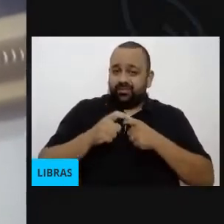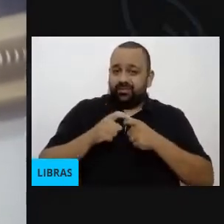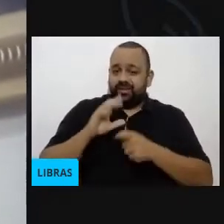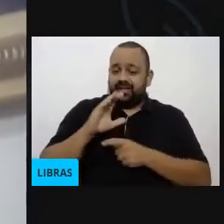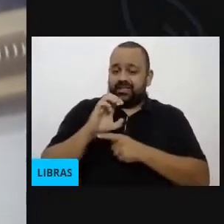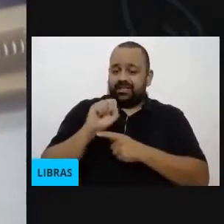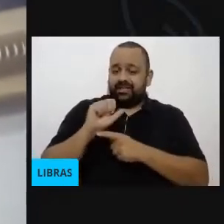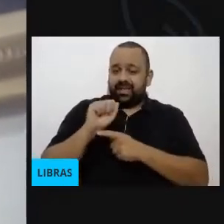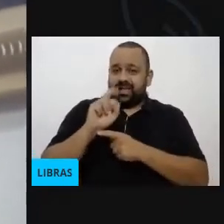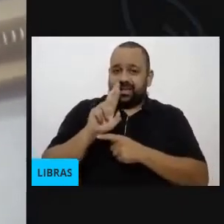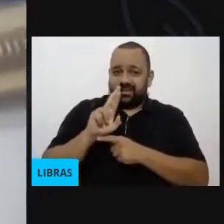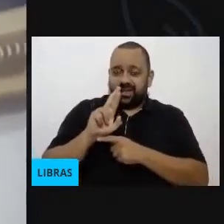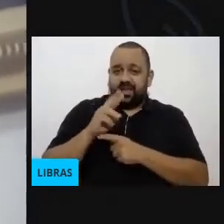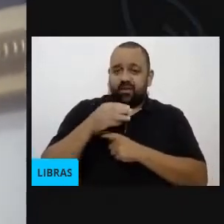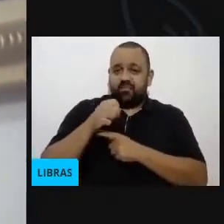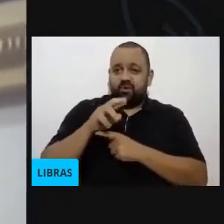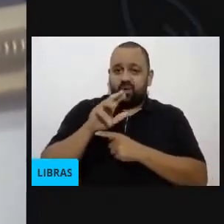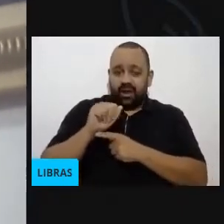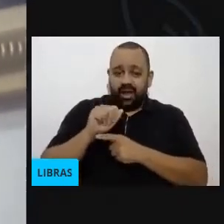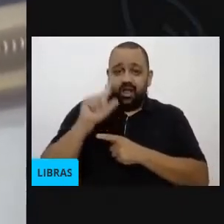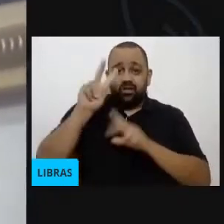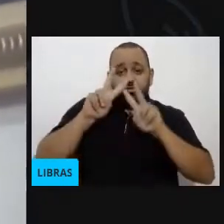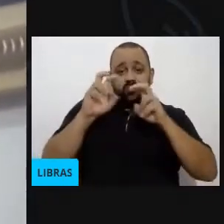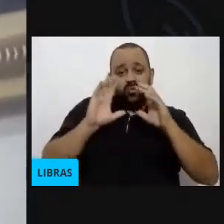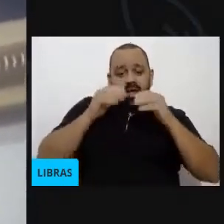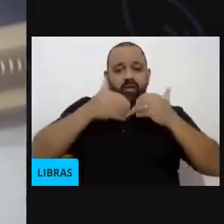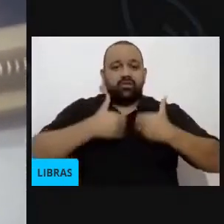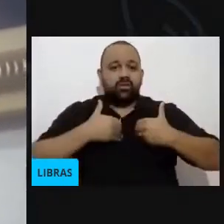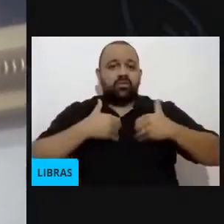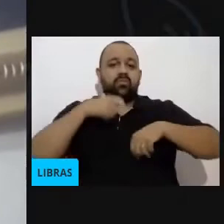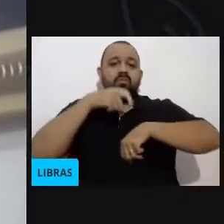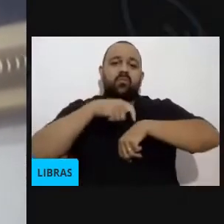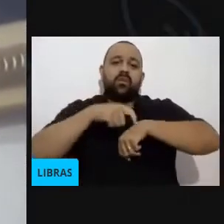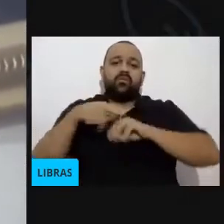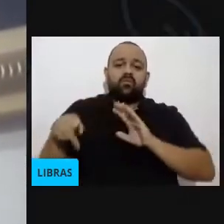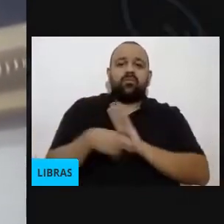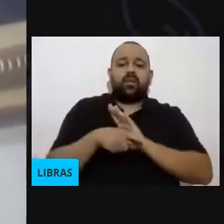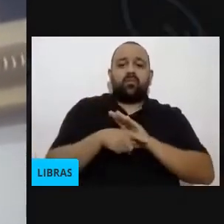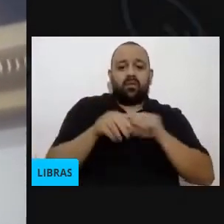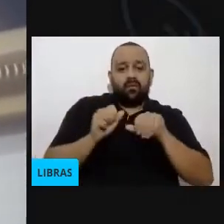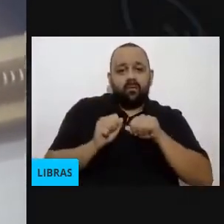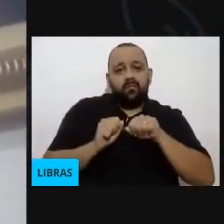o autismo em tempos de pandemia, que nós vamos abordar hoje, tá?